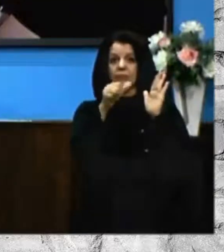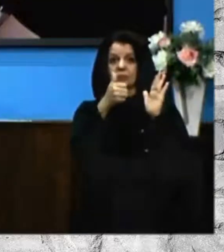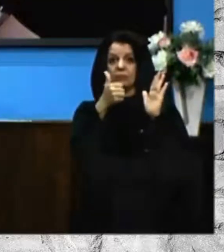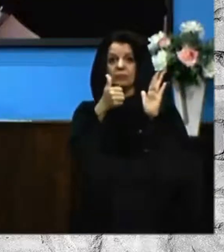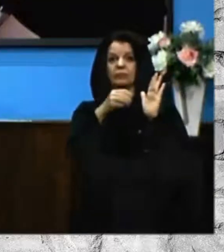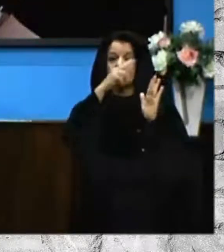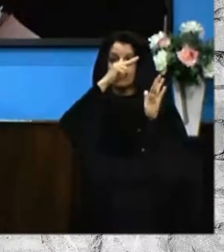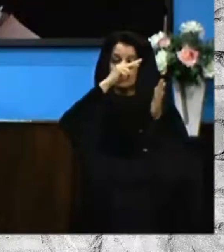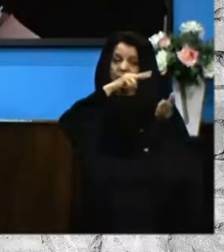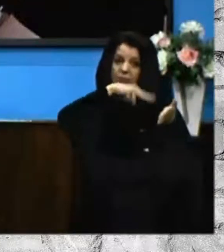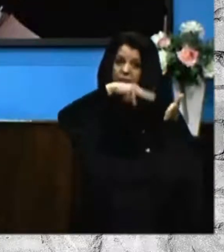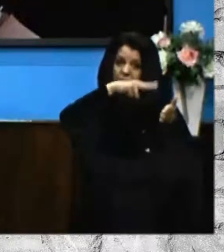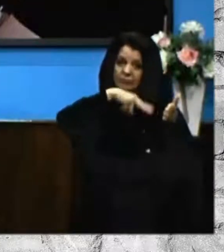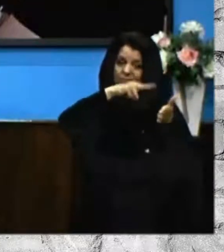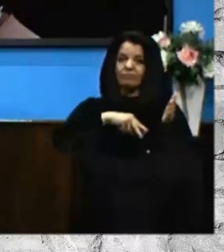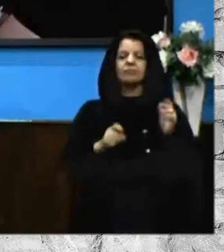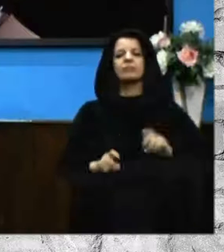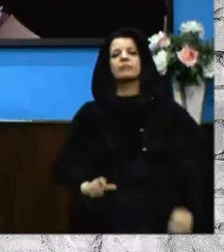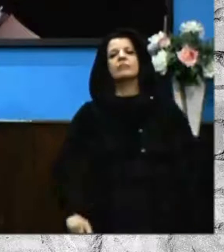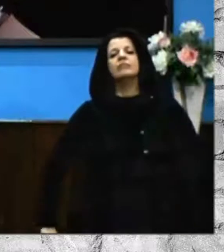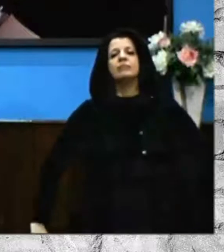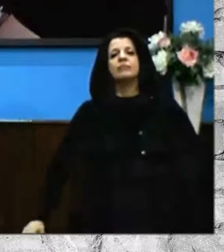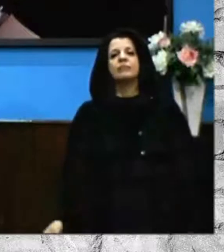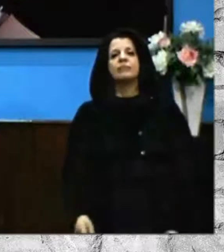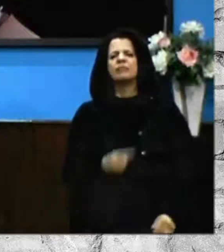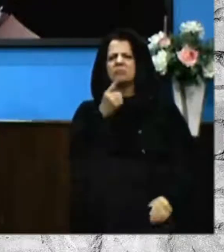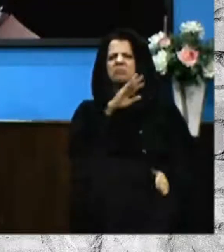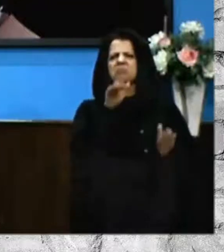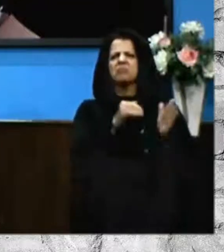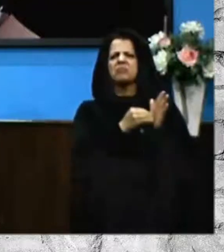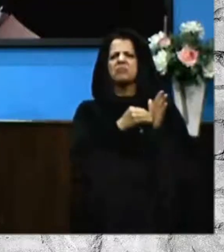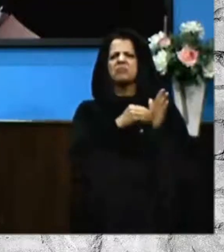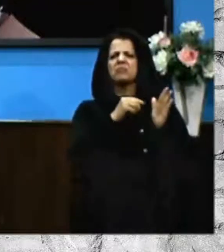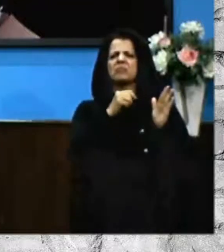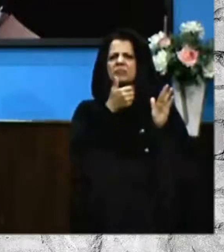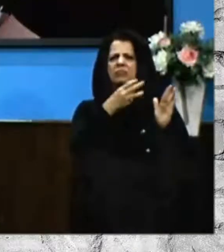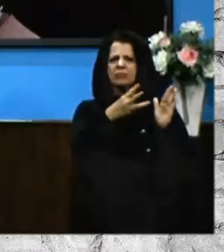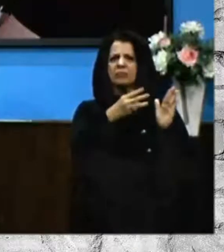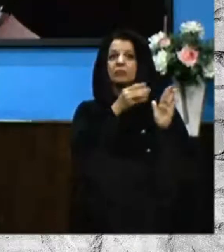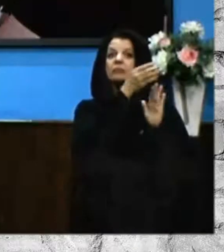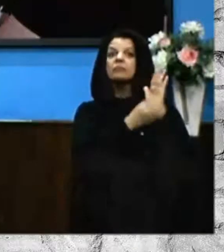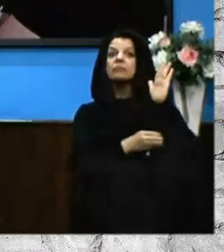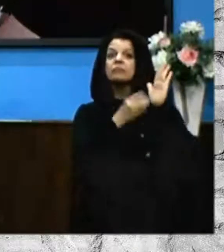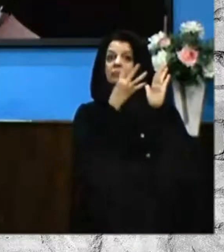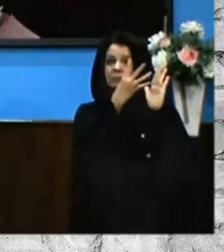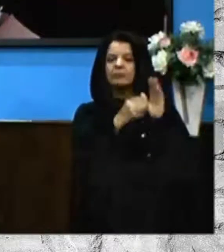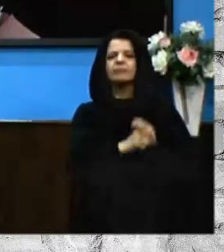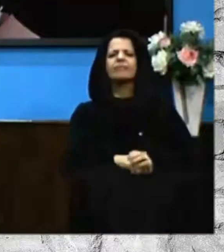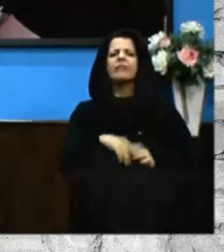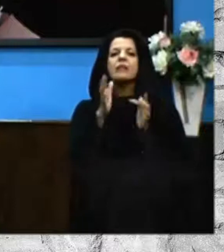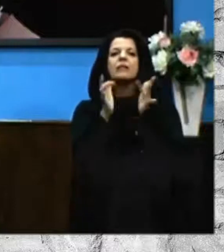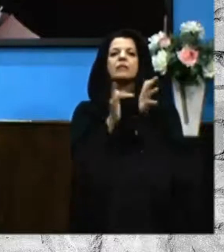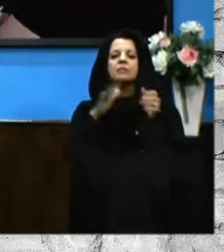eu vou ler Lucas 4, do 1 ao 13, e diz assim: E Jesus, cheio do Espírito